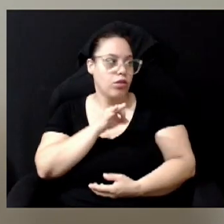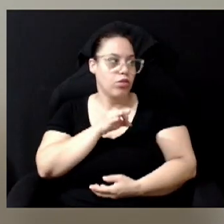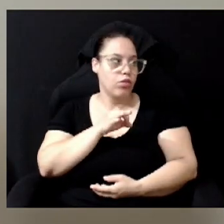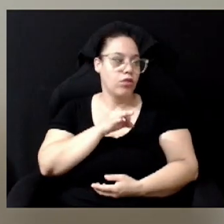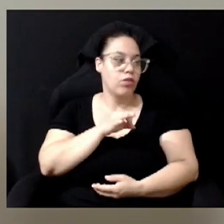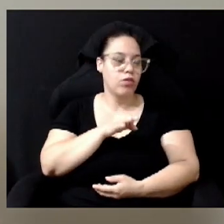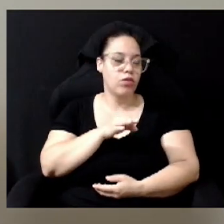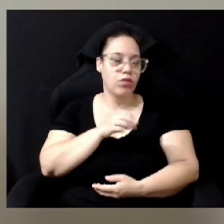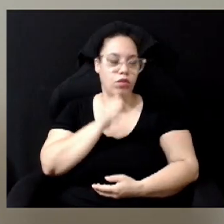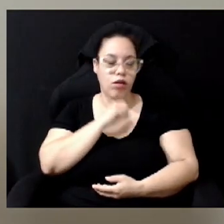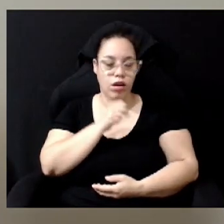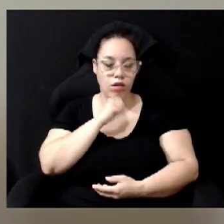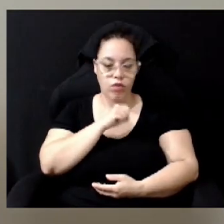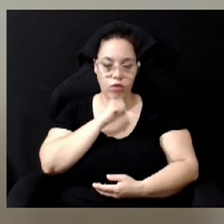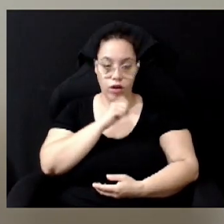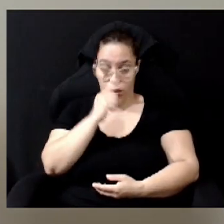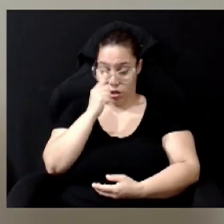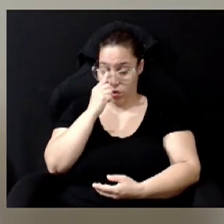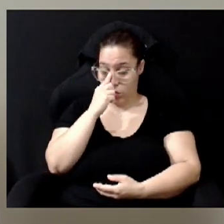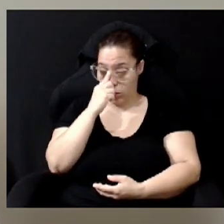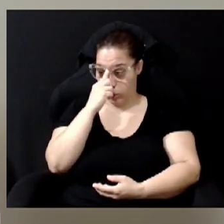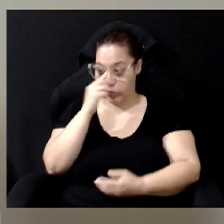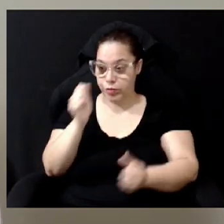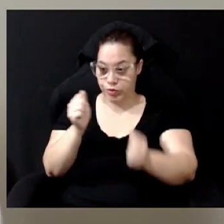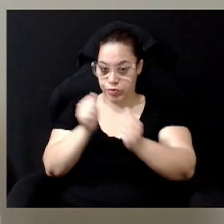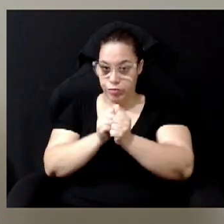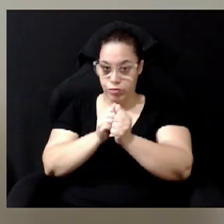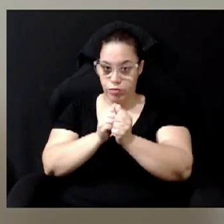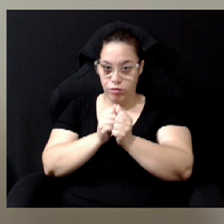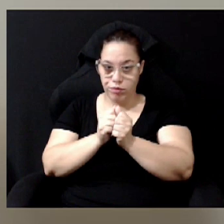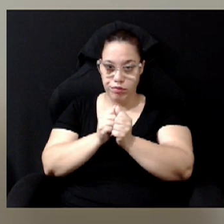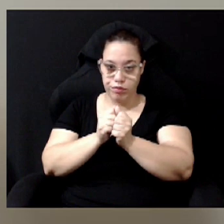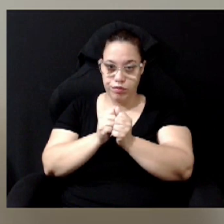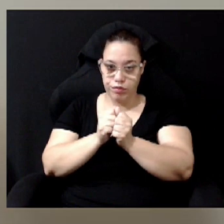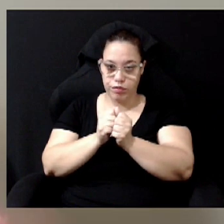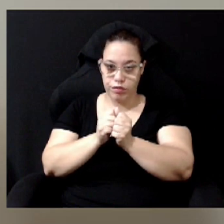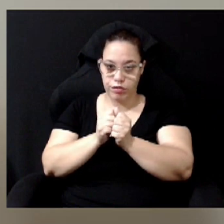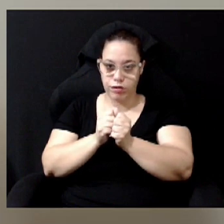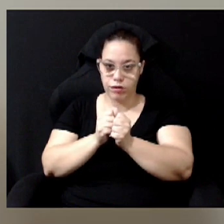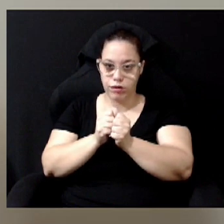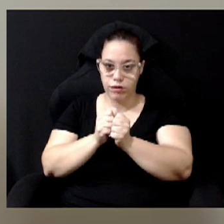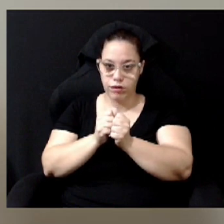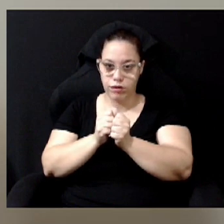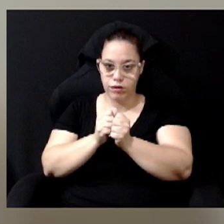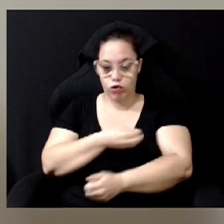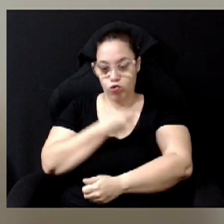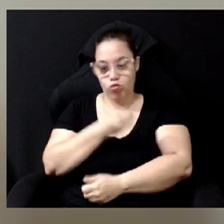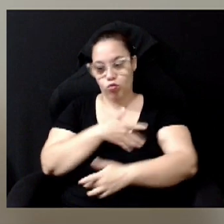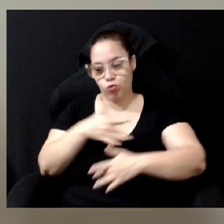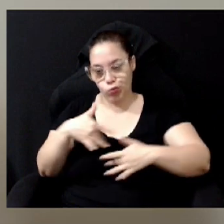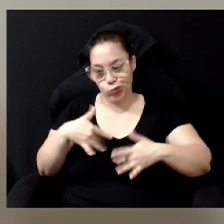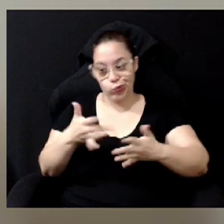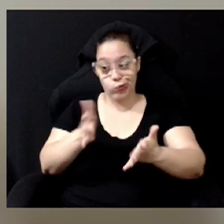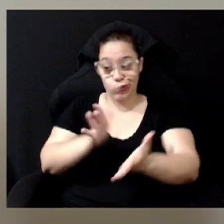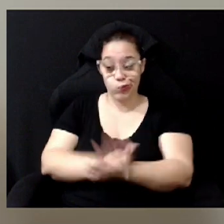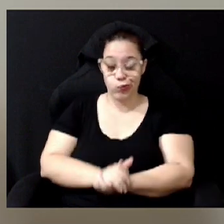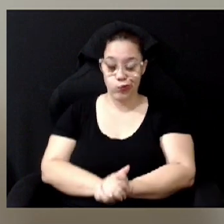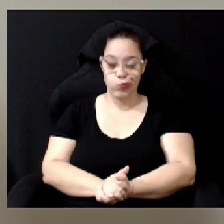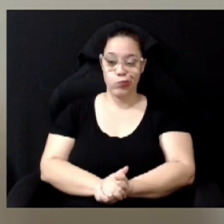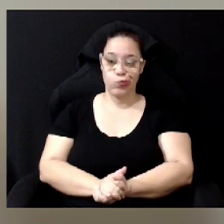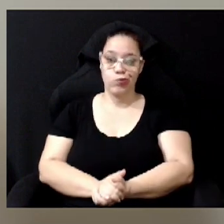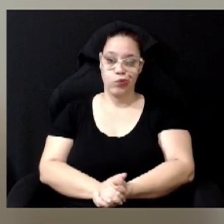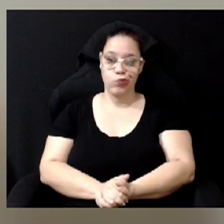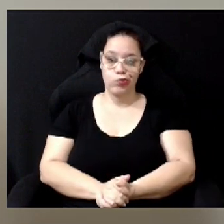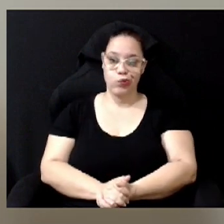de envelhecimento, junto com hábitos de vida que